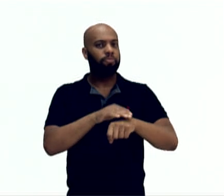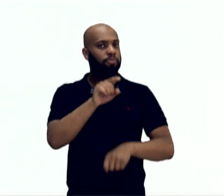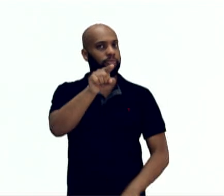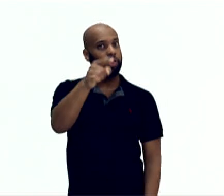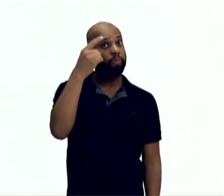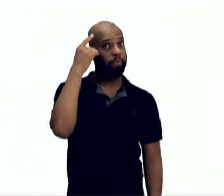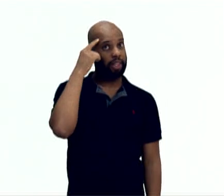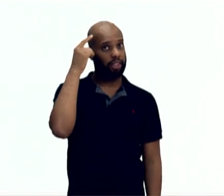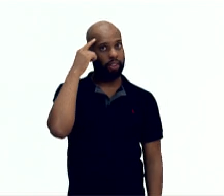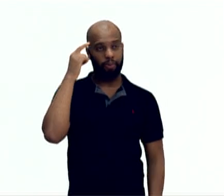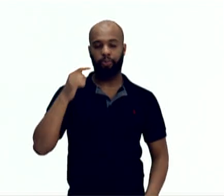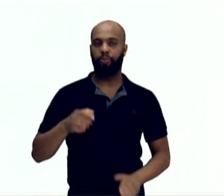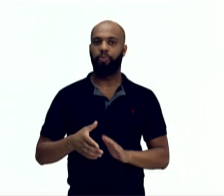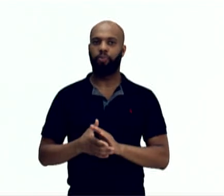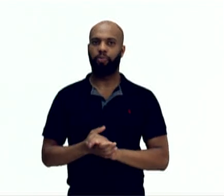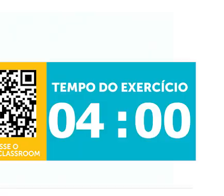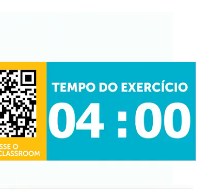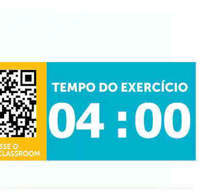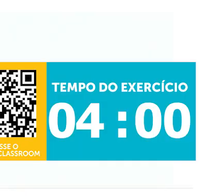pensar.